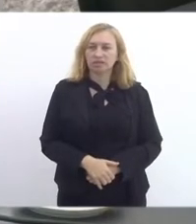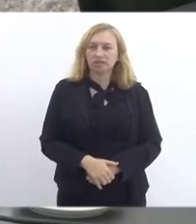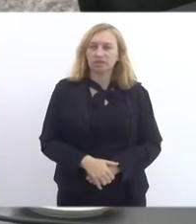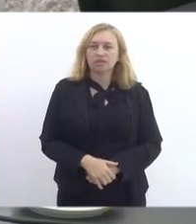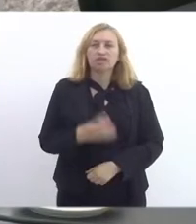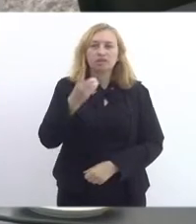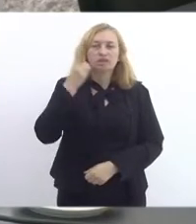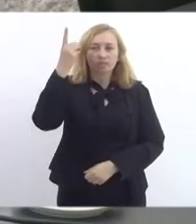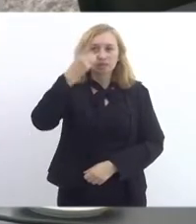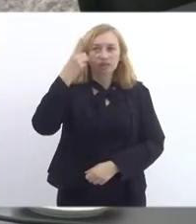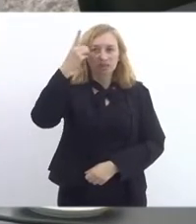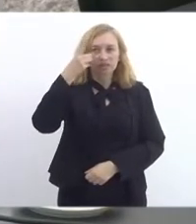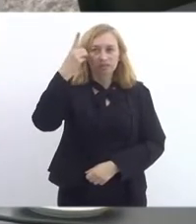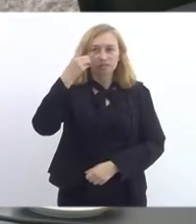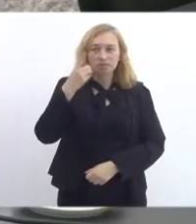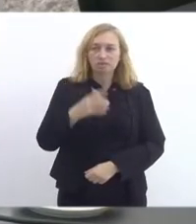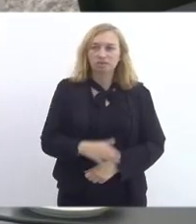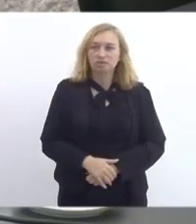Deputado,